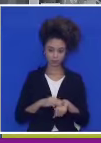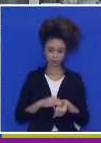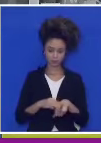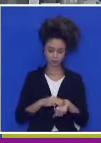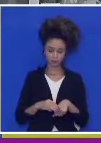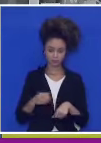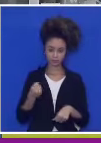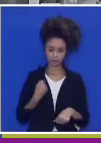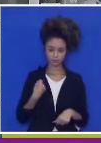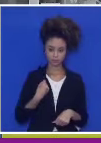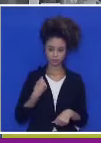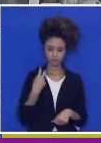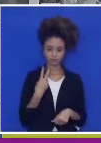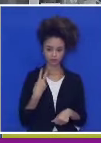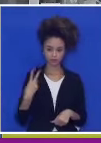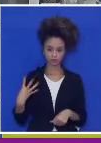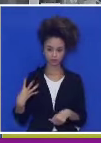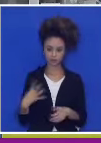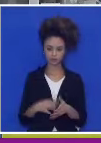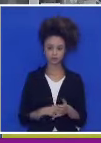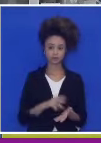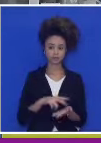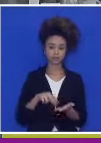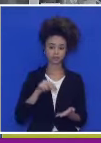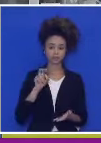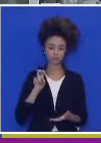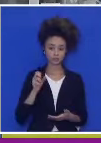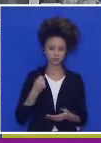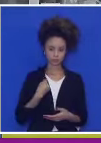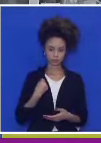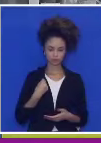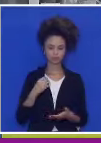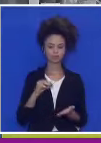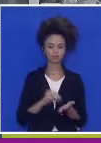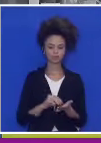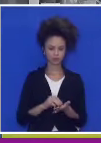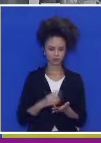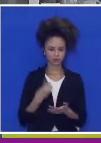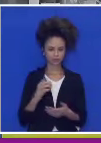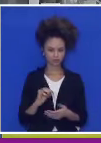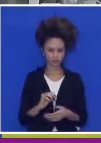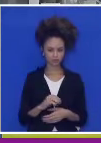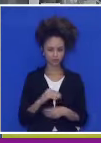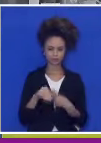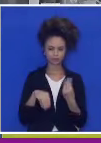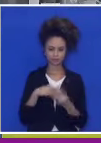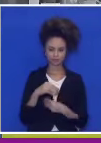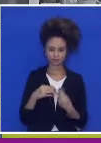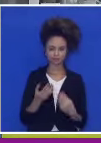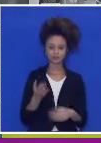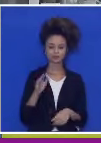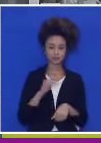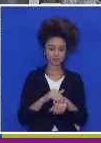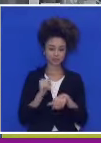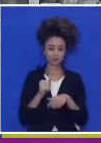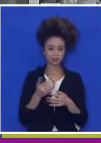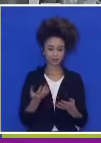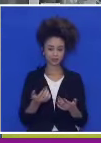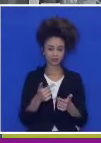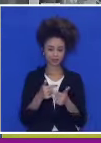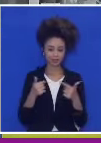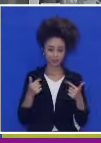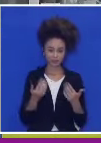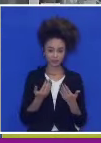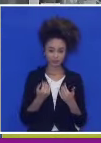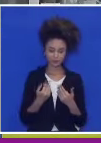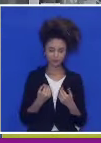24. Foram sorteados cinco números, faltam 10. O Globo segue girando, você chamando a sorte, chegando. Bola azul,